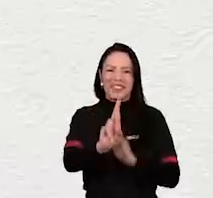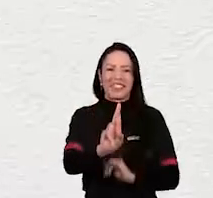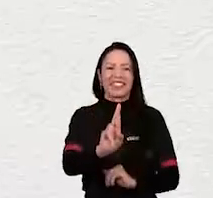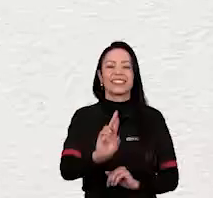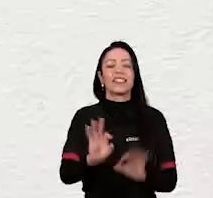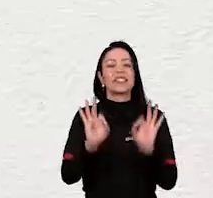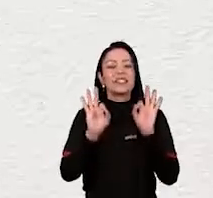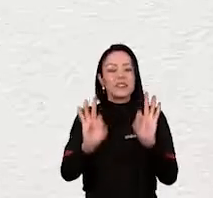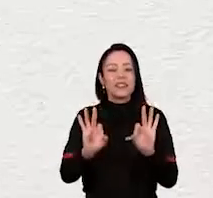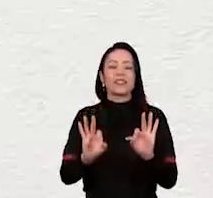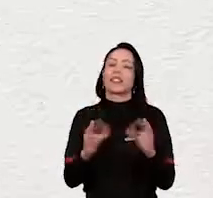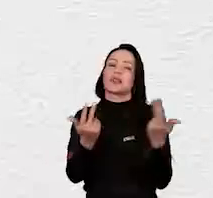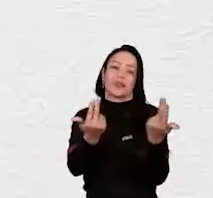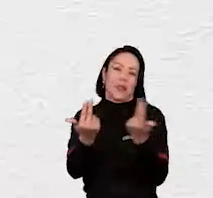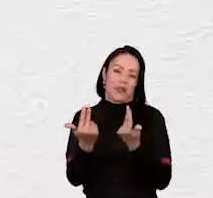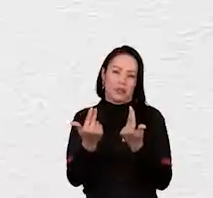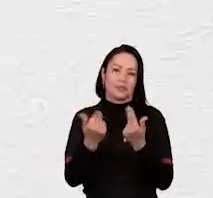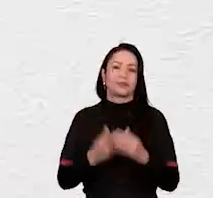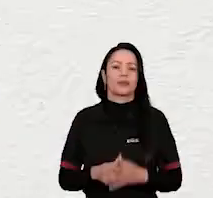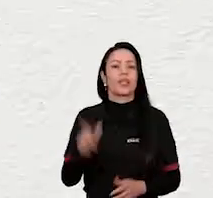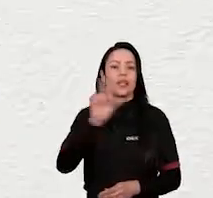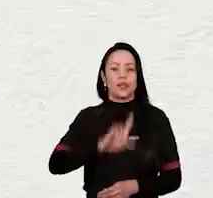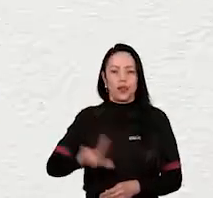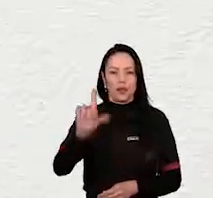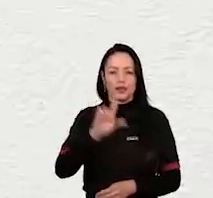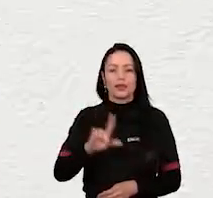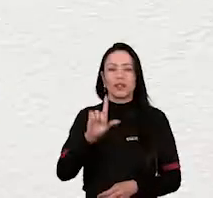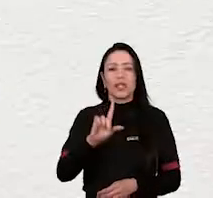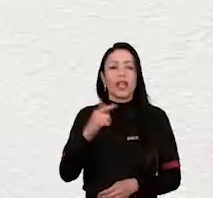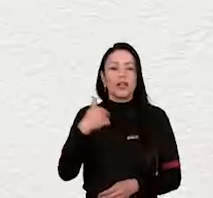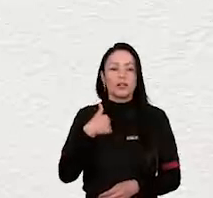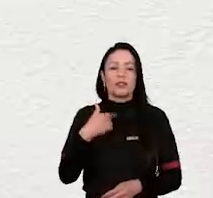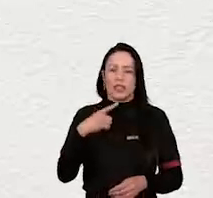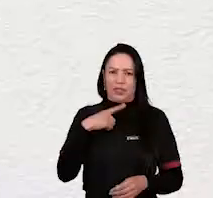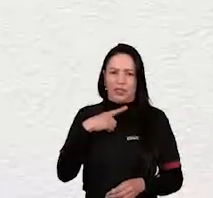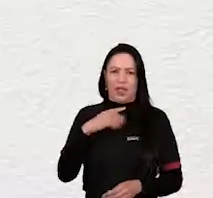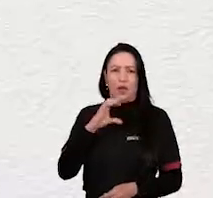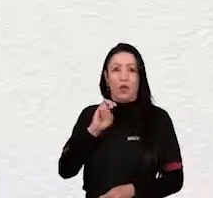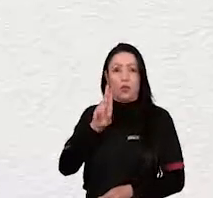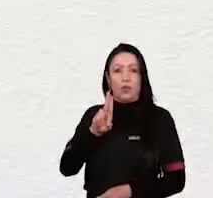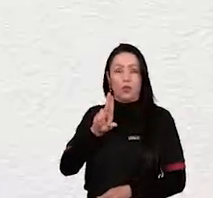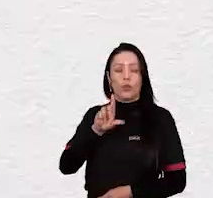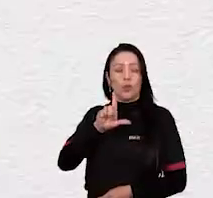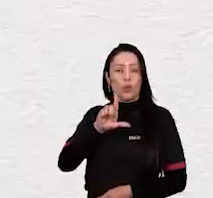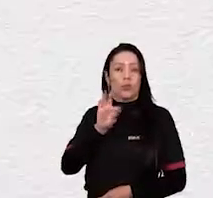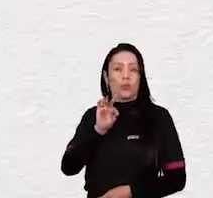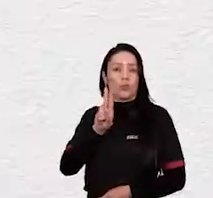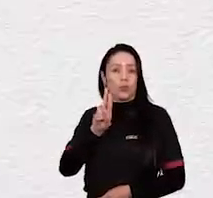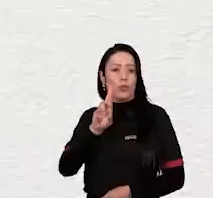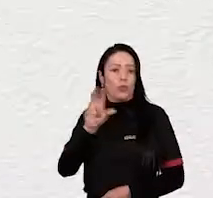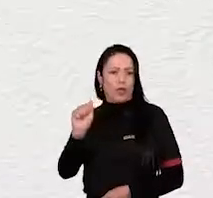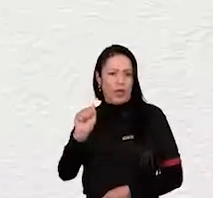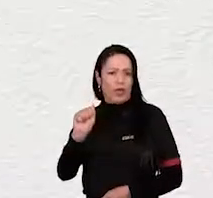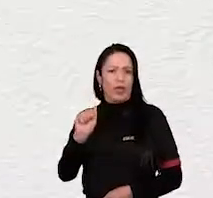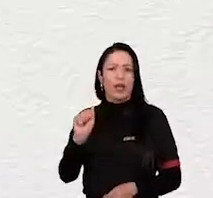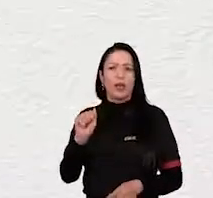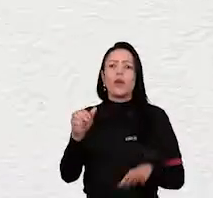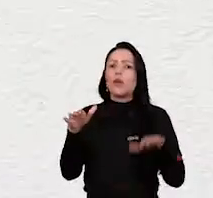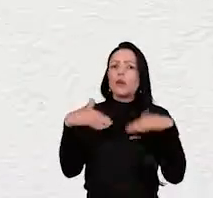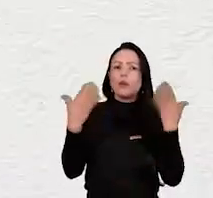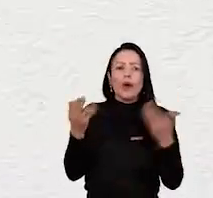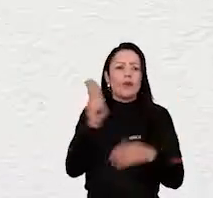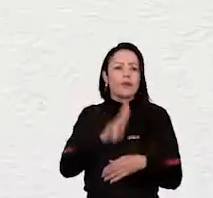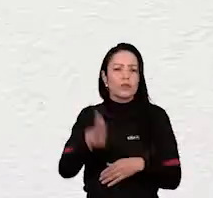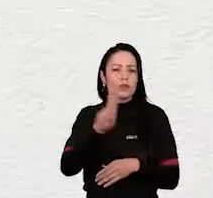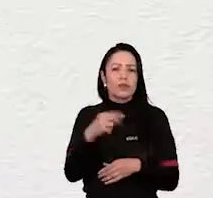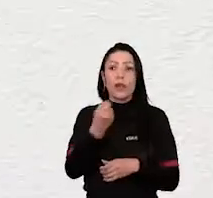faço exatamente a mesma coisa. Lógico, se eu recebo uma cultura antibiograma que me dá uma pseudomonas e diz lá que o antibiótico, nós não vamos